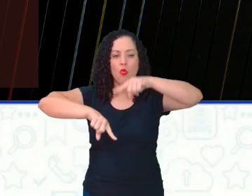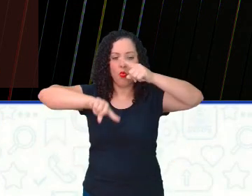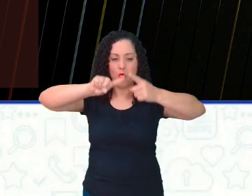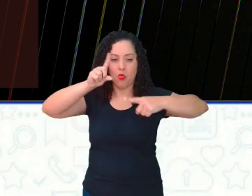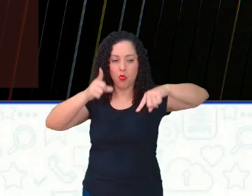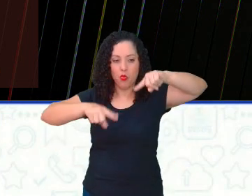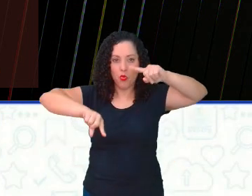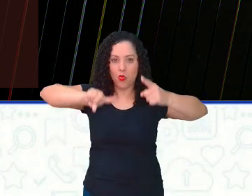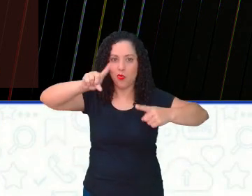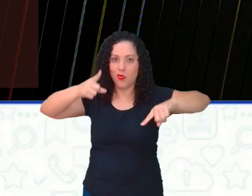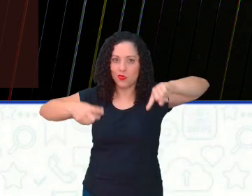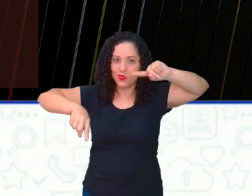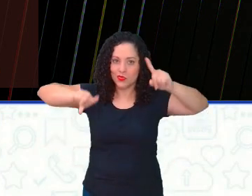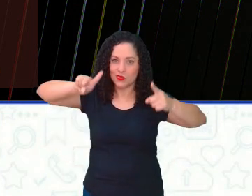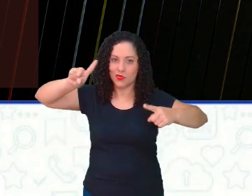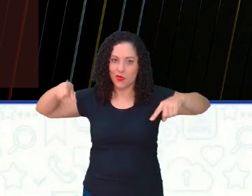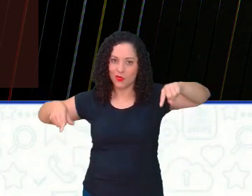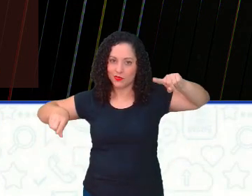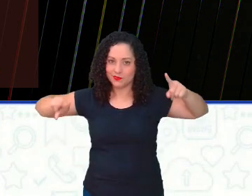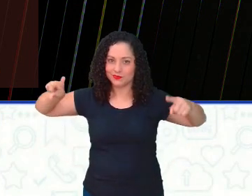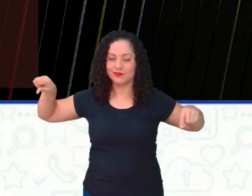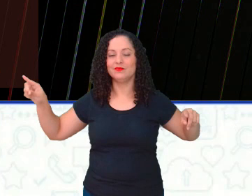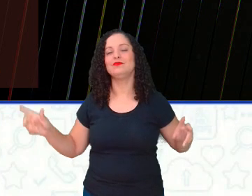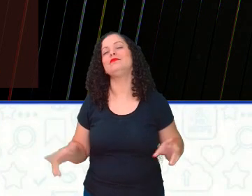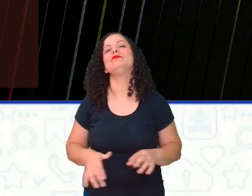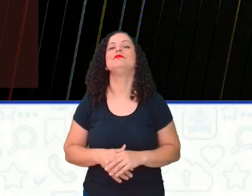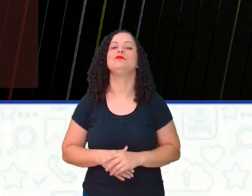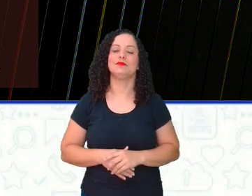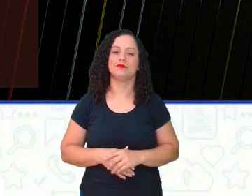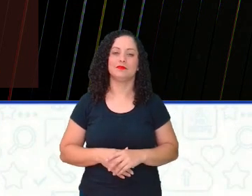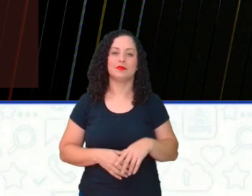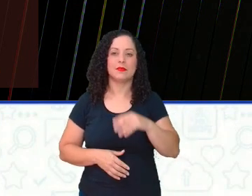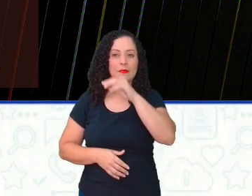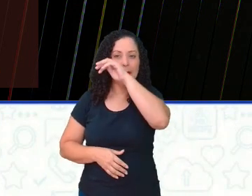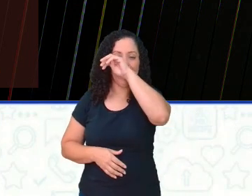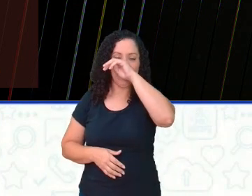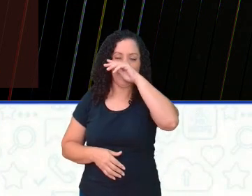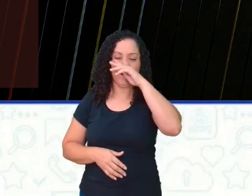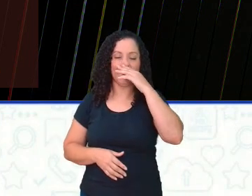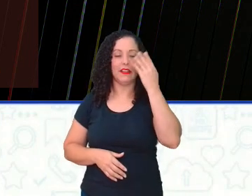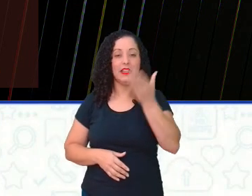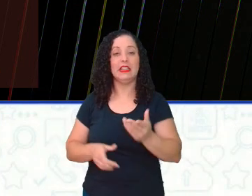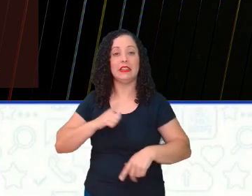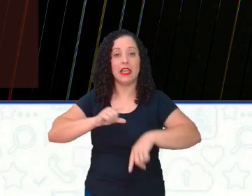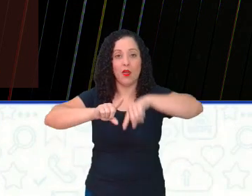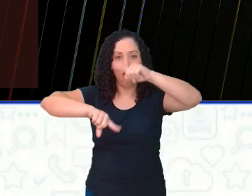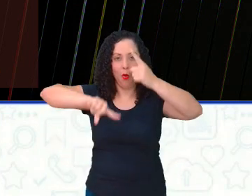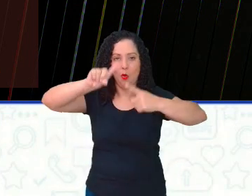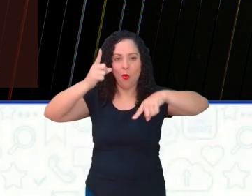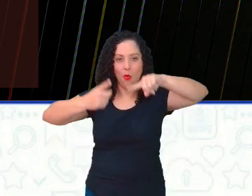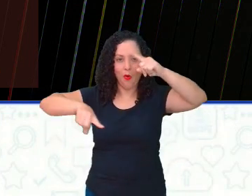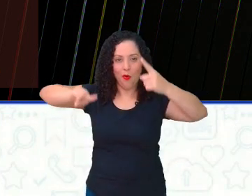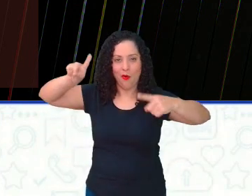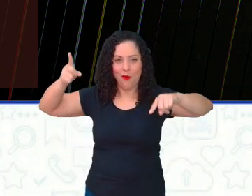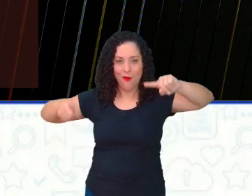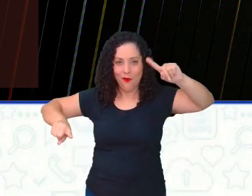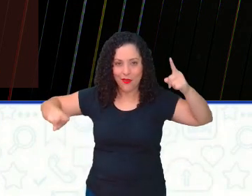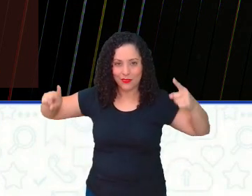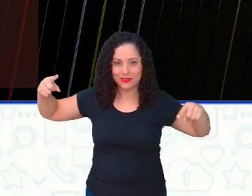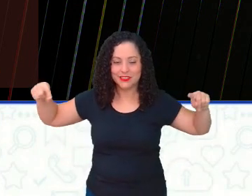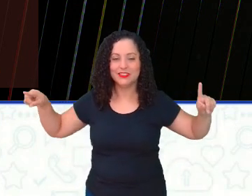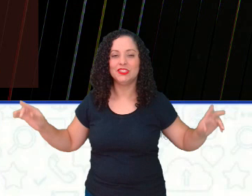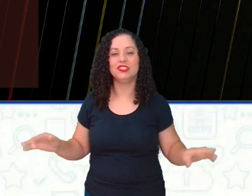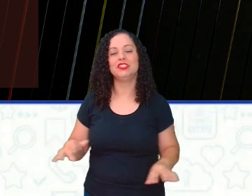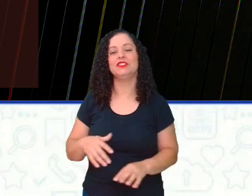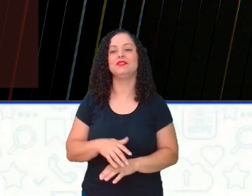Vocês lembram, né, que a gente viu que o som ele se forma em ondas, né, através da ação